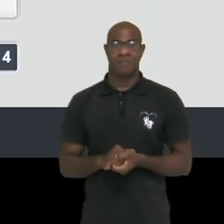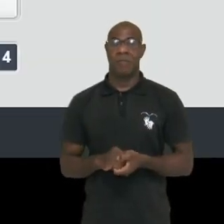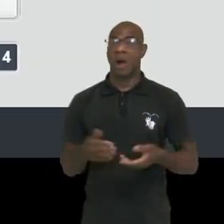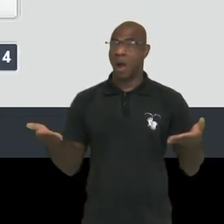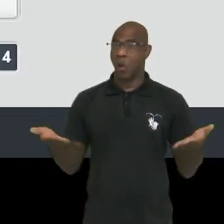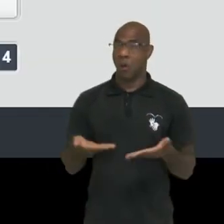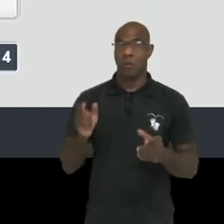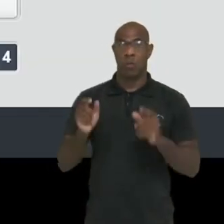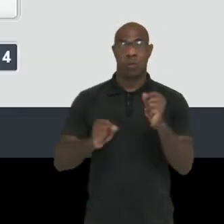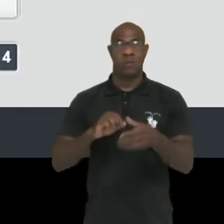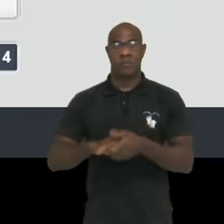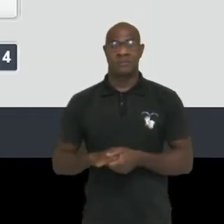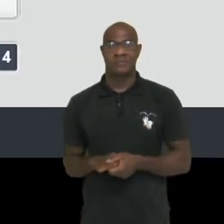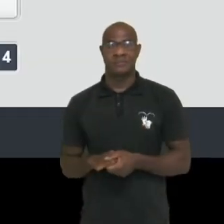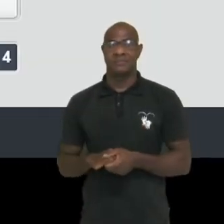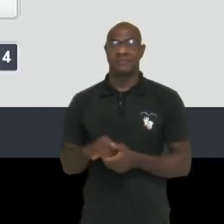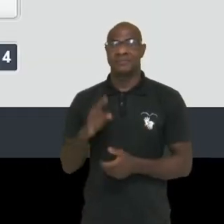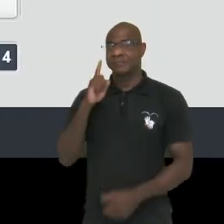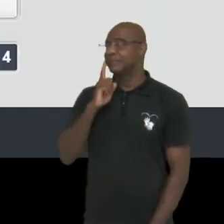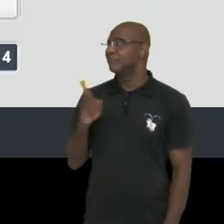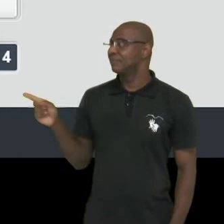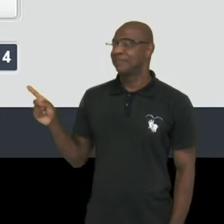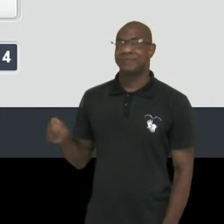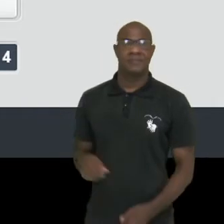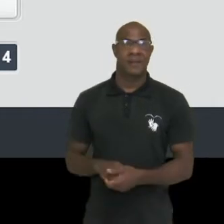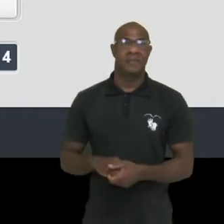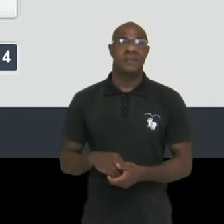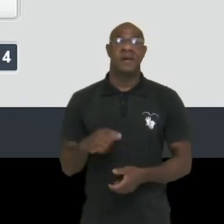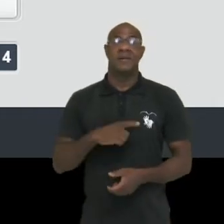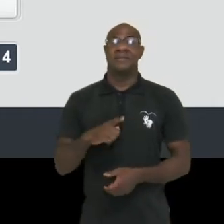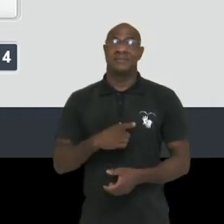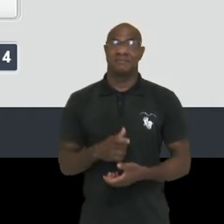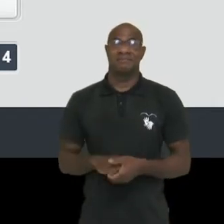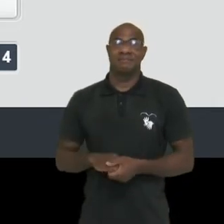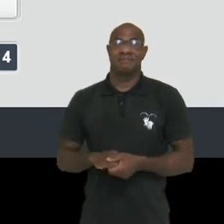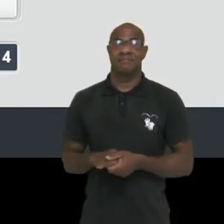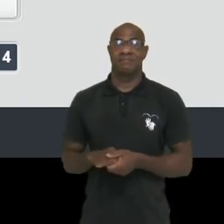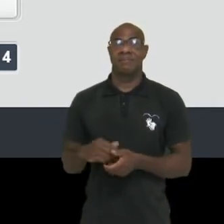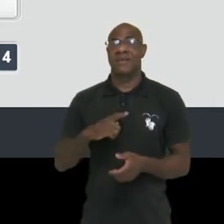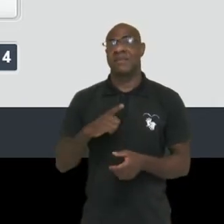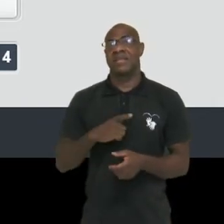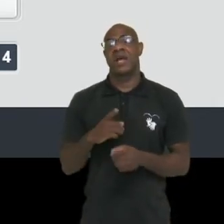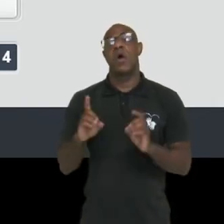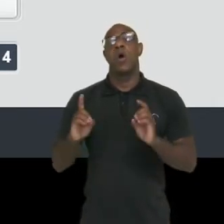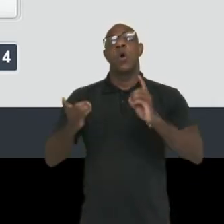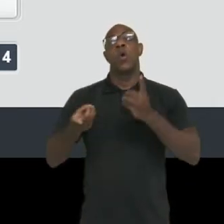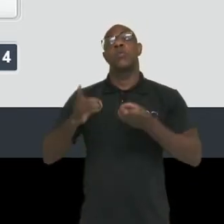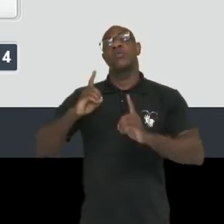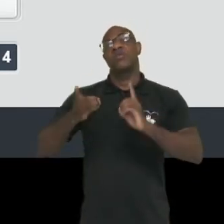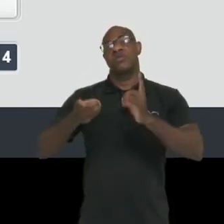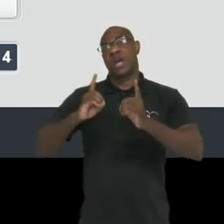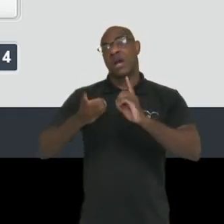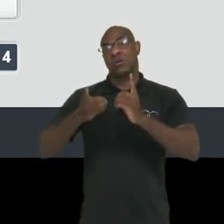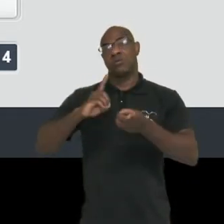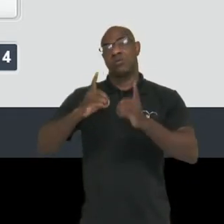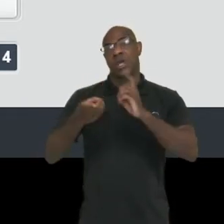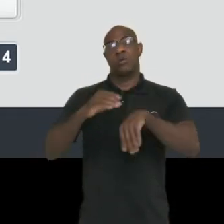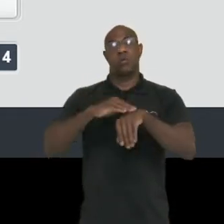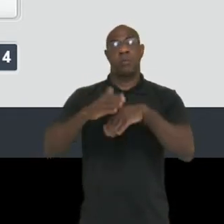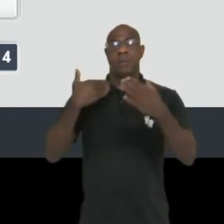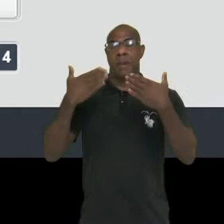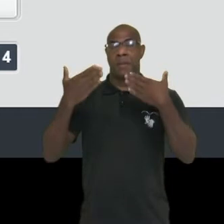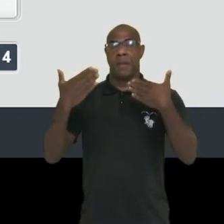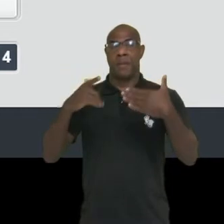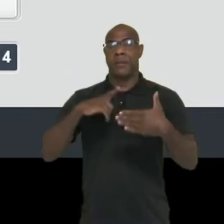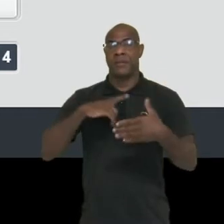Agora, nós vamos ouvir o Roger e a Pen conversando sobre os hobbies e interesses. E vamos selecionar todas. Então, aqui tem mais de uma